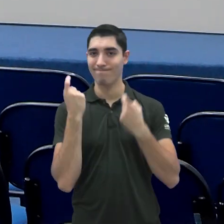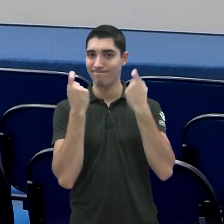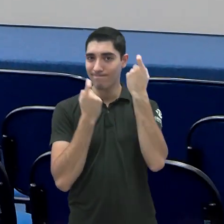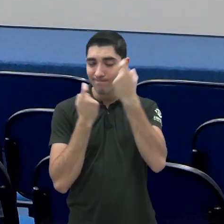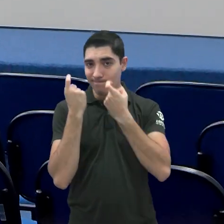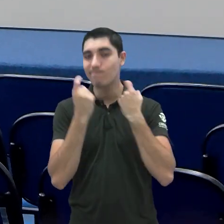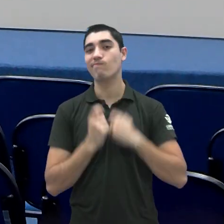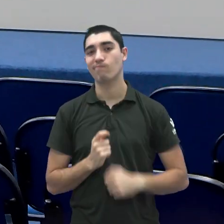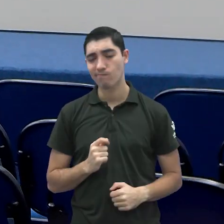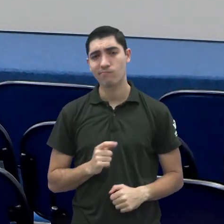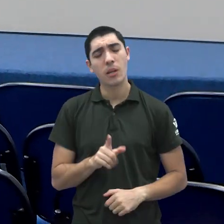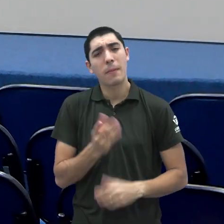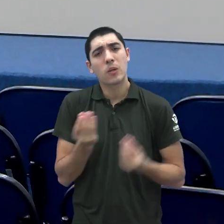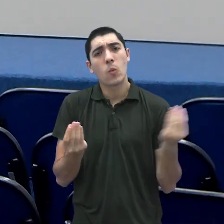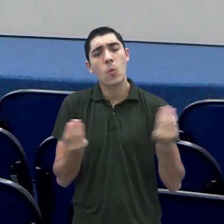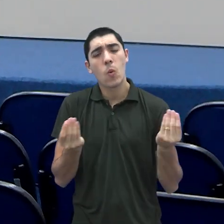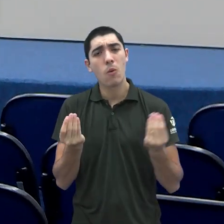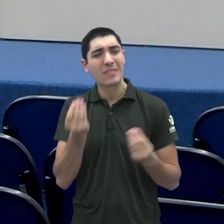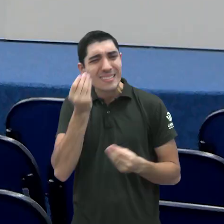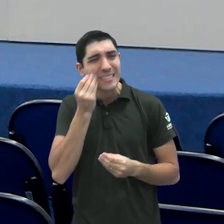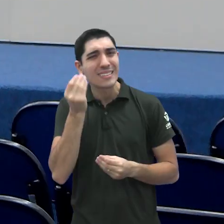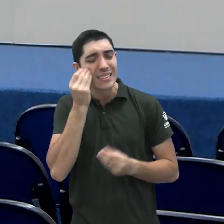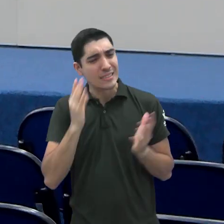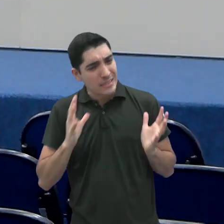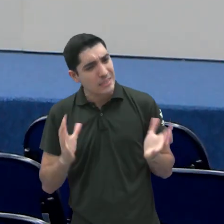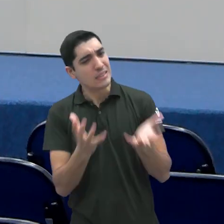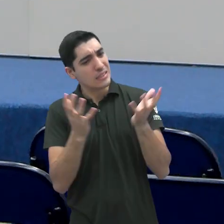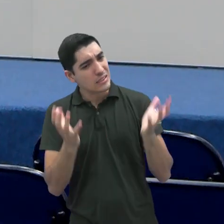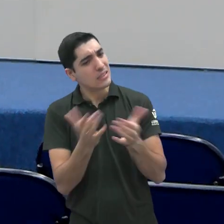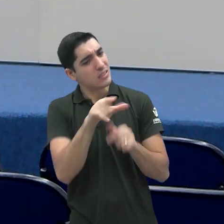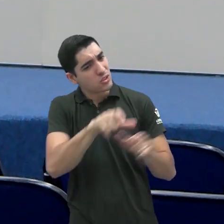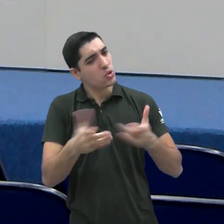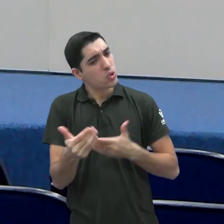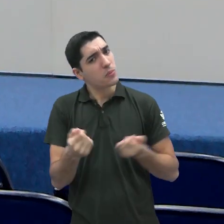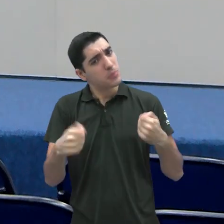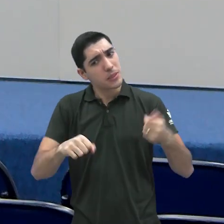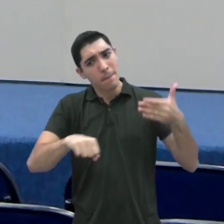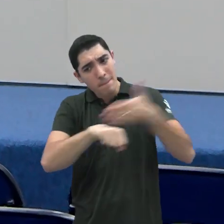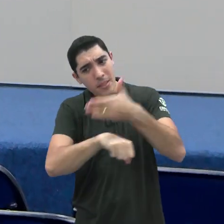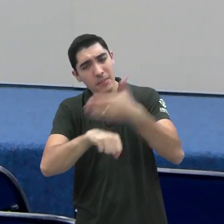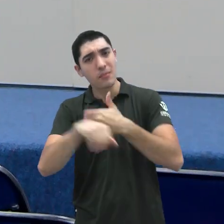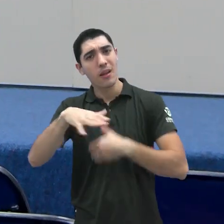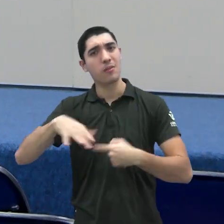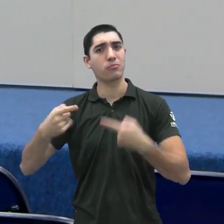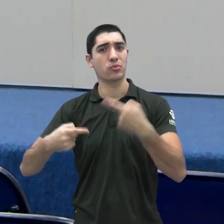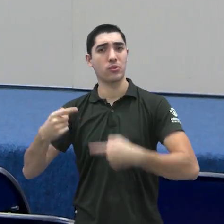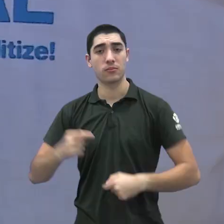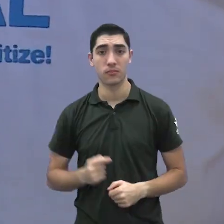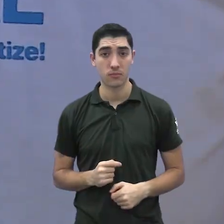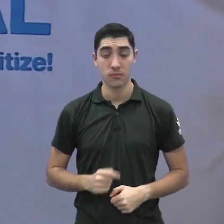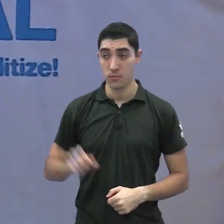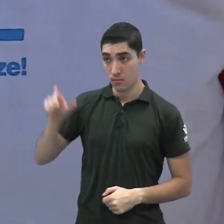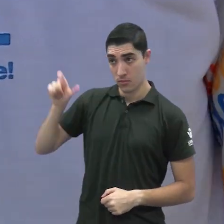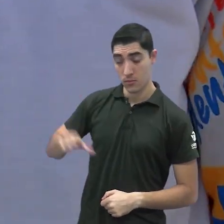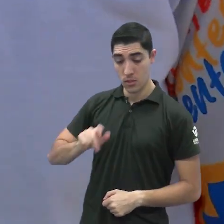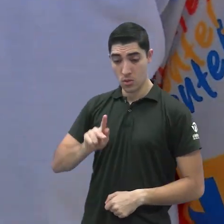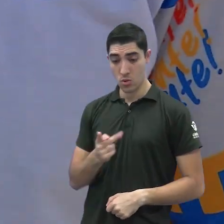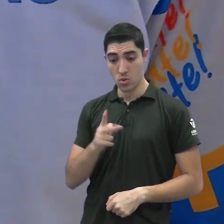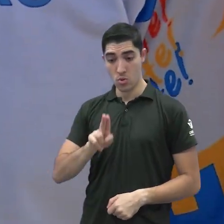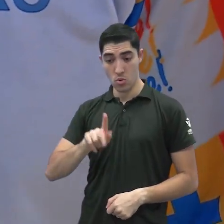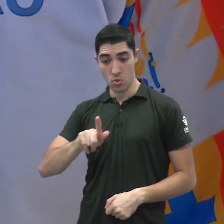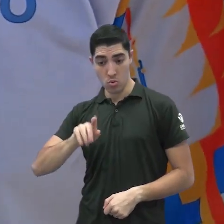levanta uma questão. O que fazer para incentivar cada vez mais a participação cidadã da juventude? Hugo